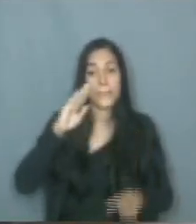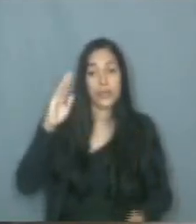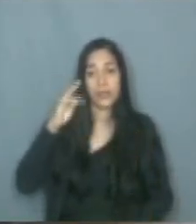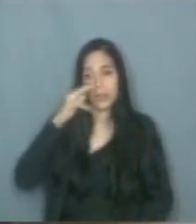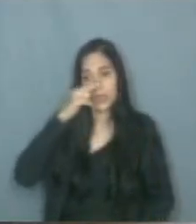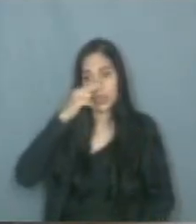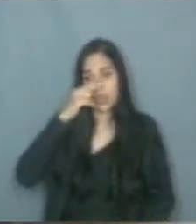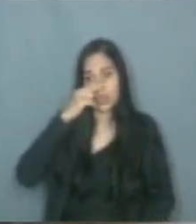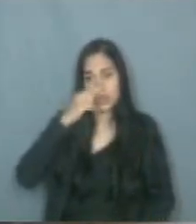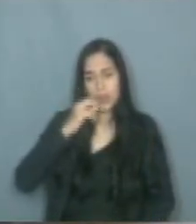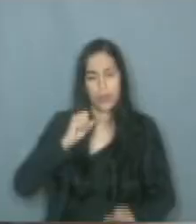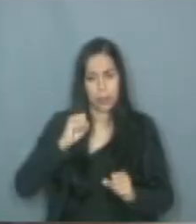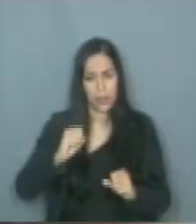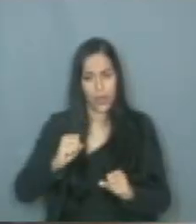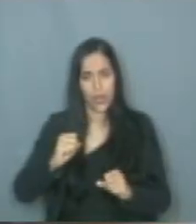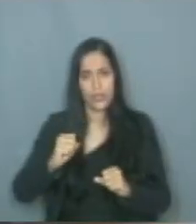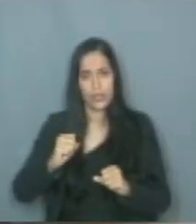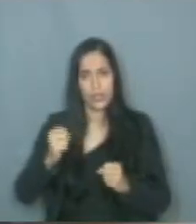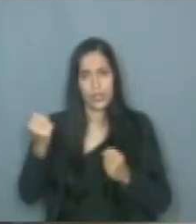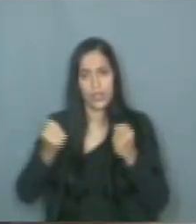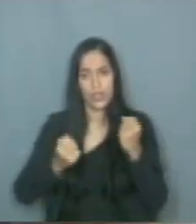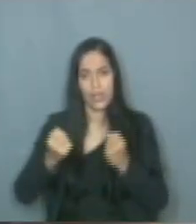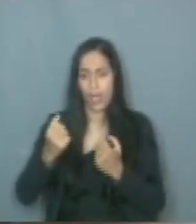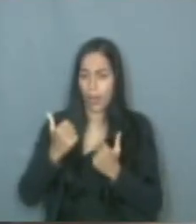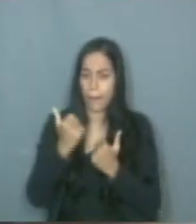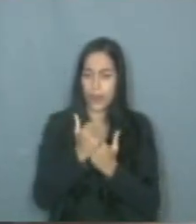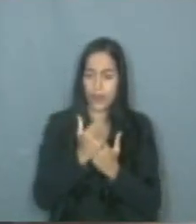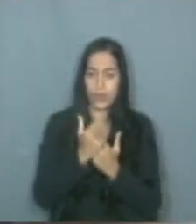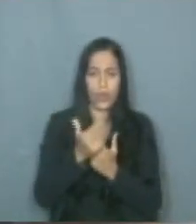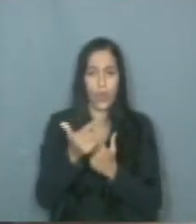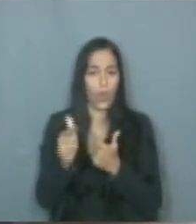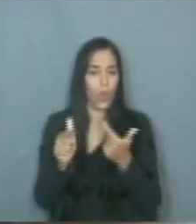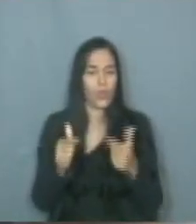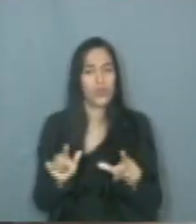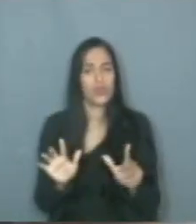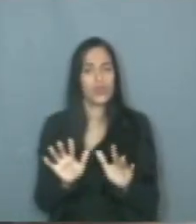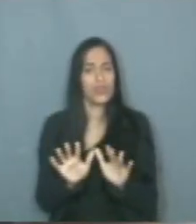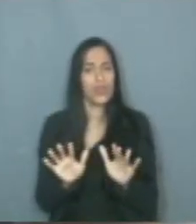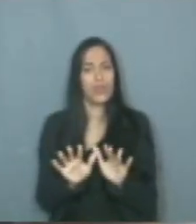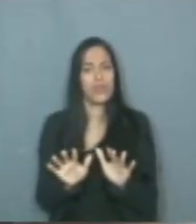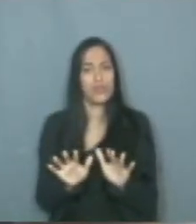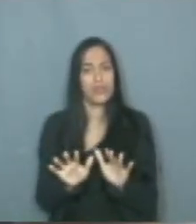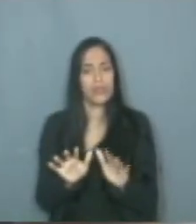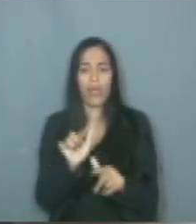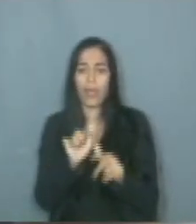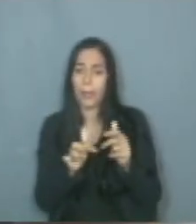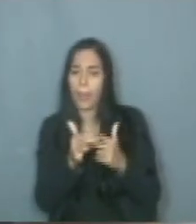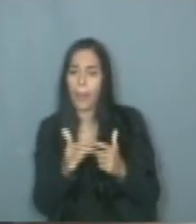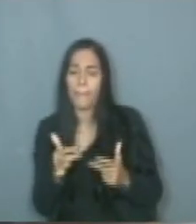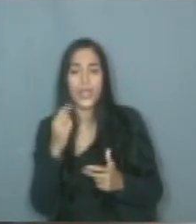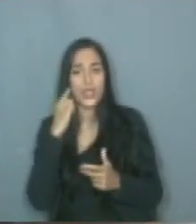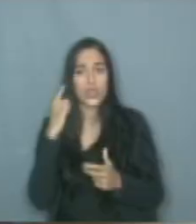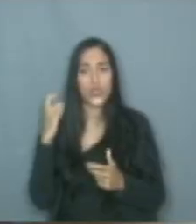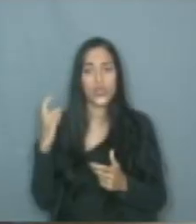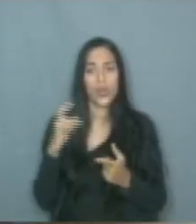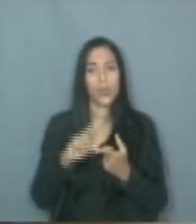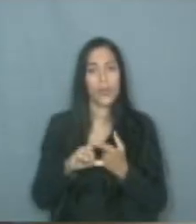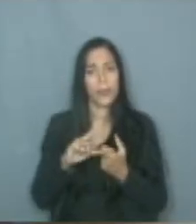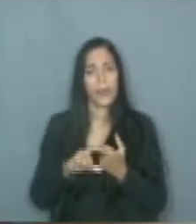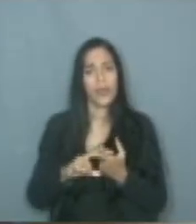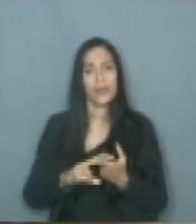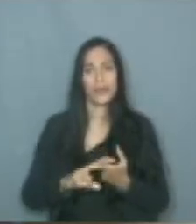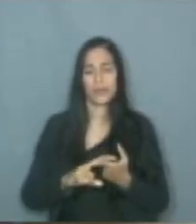a permissão de entrar com carro de apoio, e os demais não. Idem para equipamento de som.